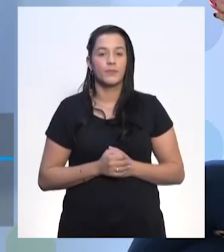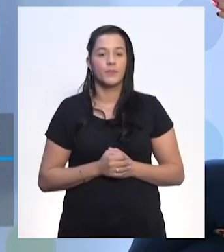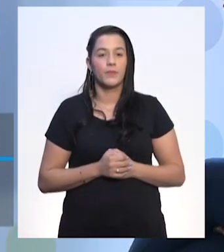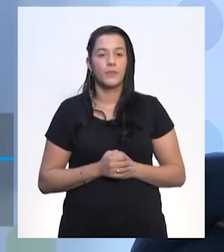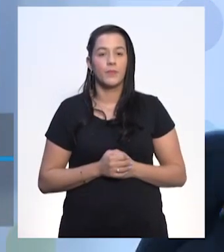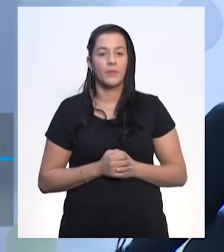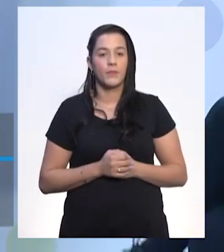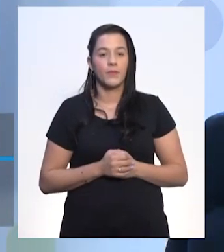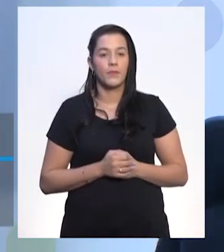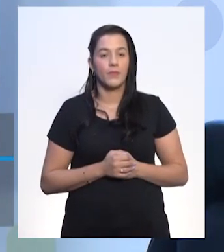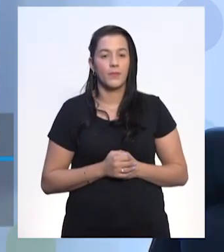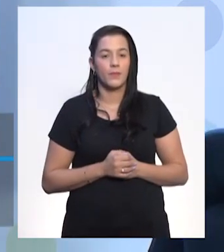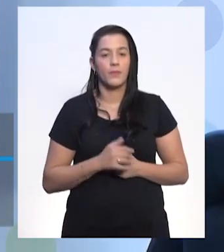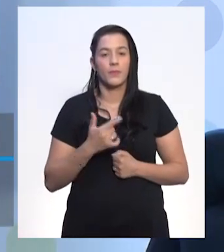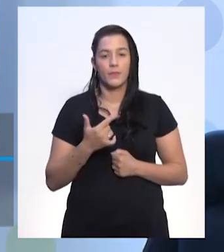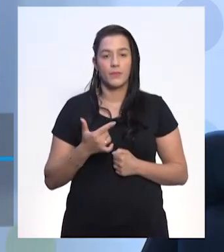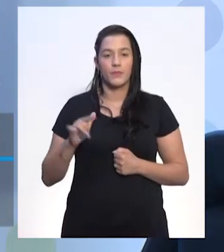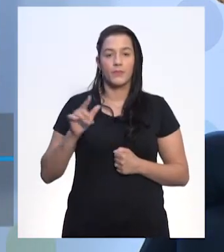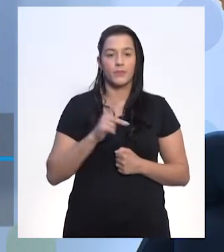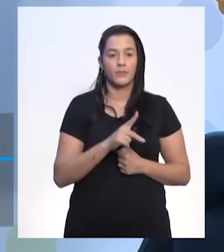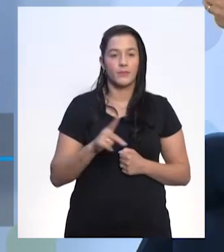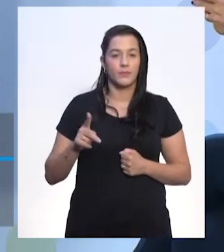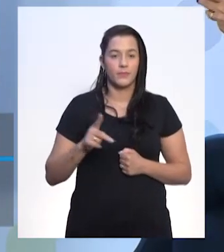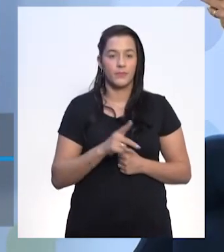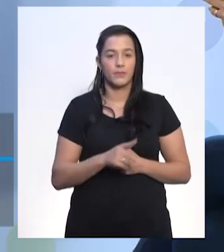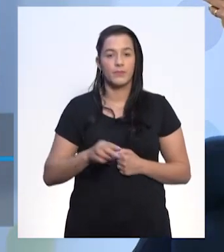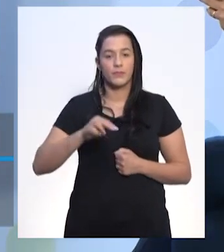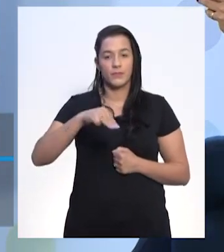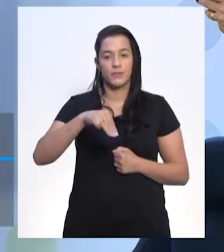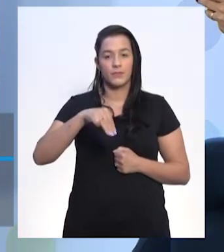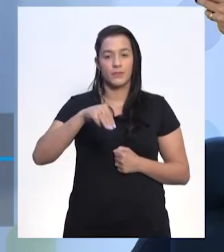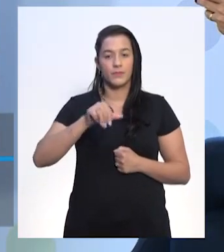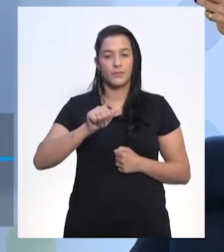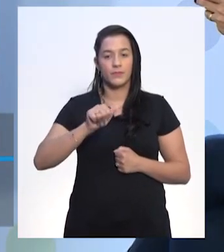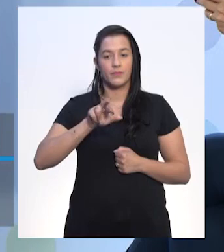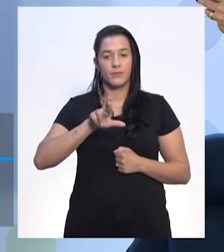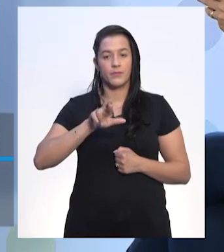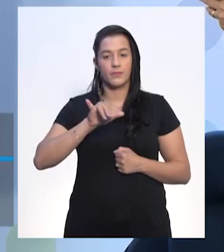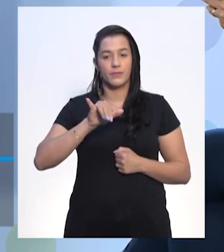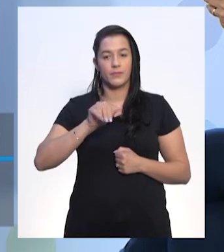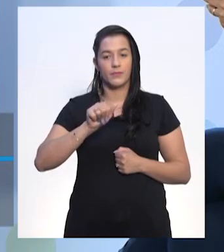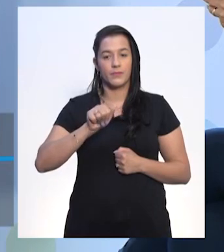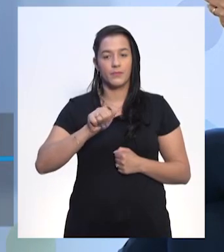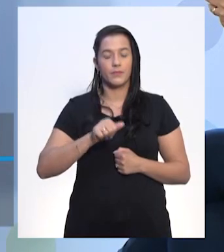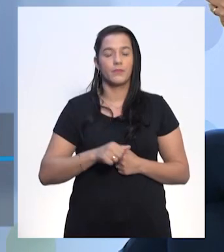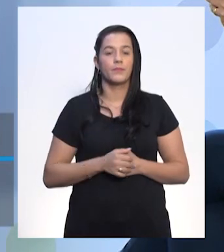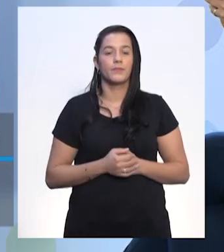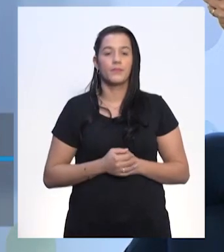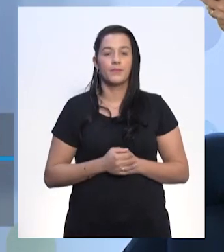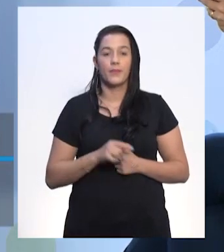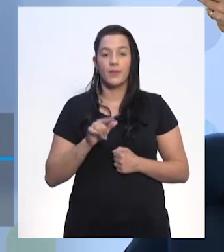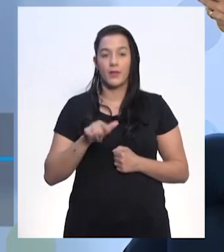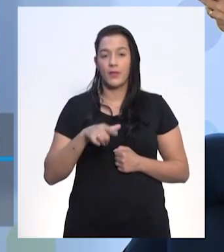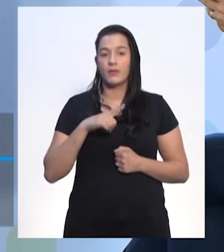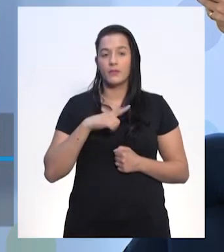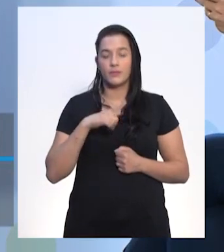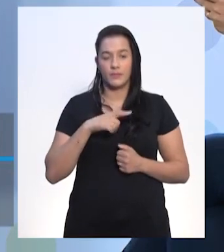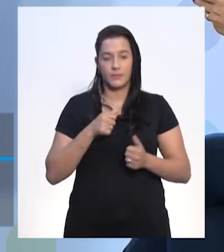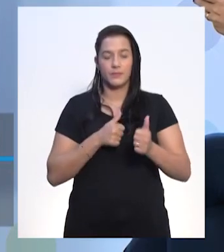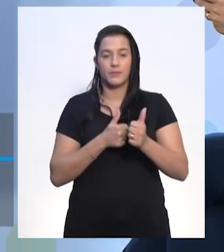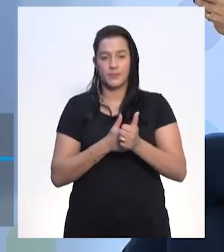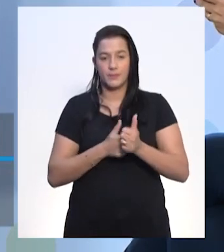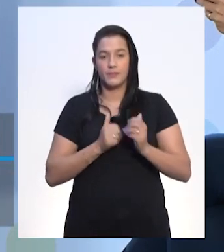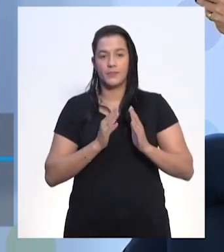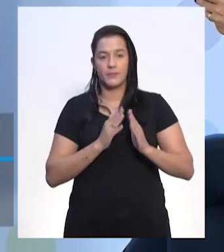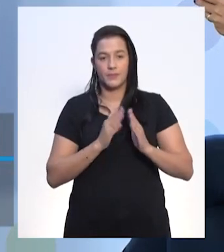Agora outra pro. Gosto. A Pro Maria. Maria. E aí, Pro? Diz que está assim, tem e